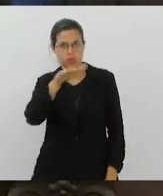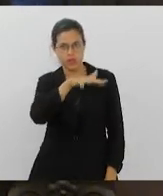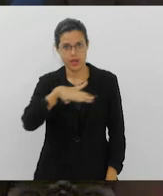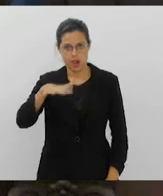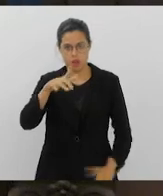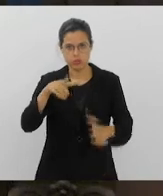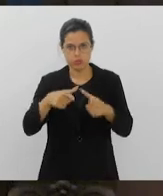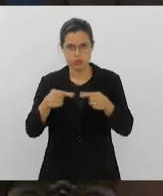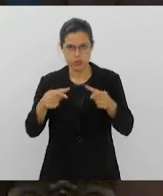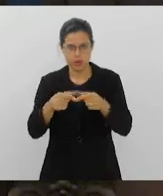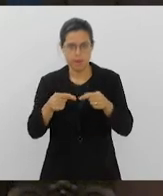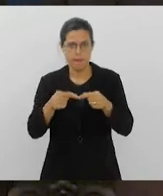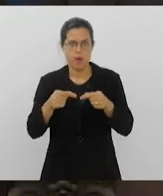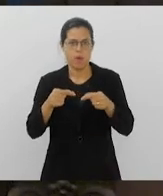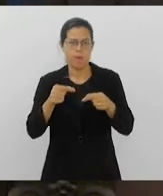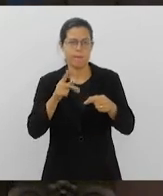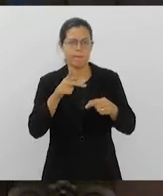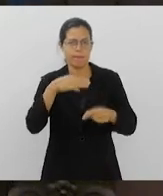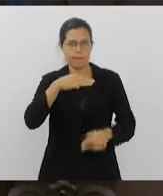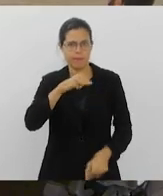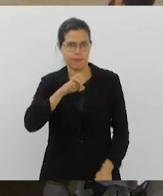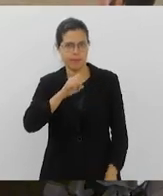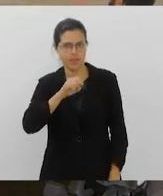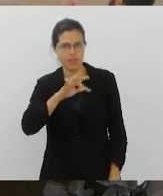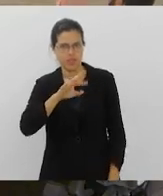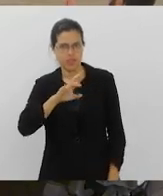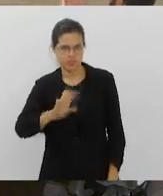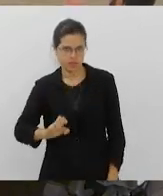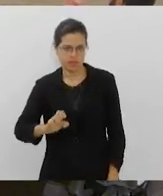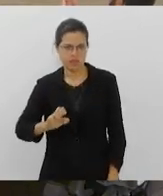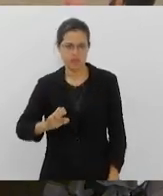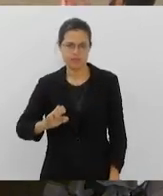mestre Sorraco Bastos.